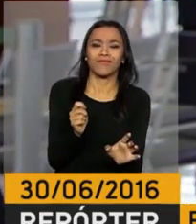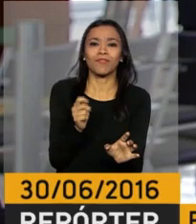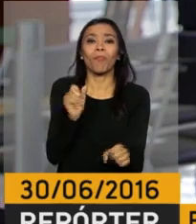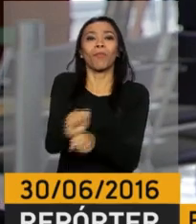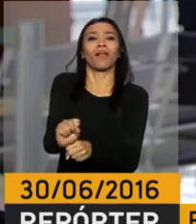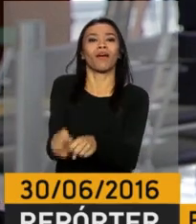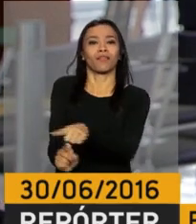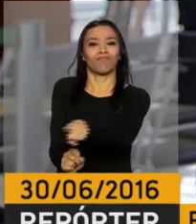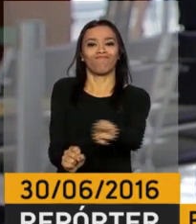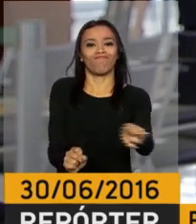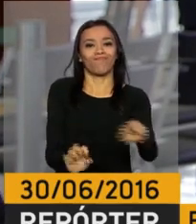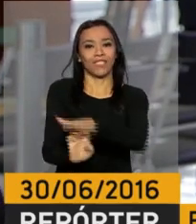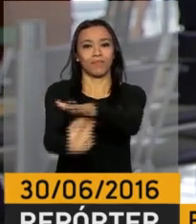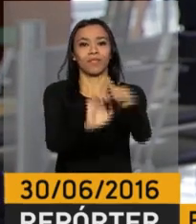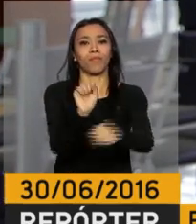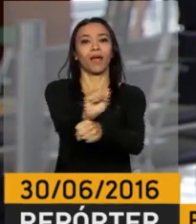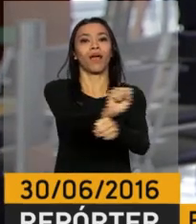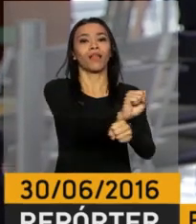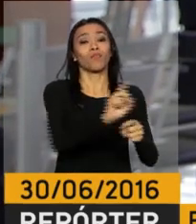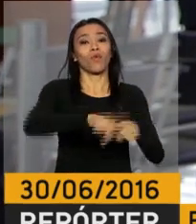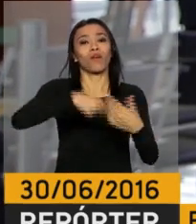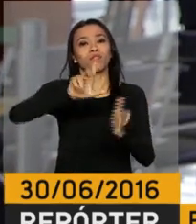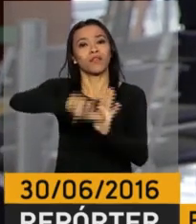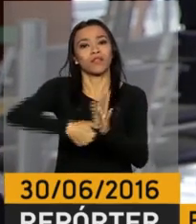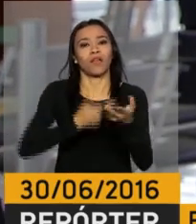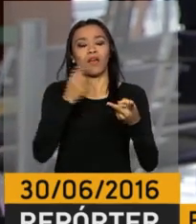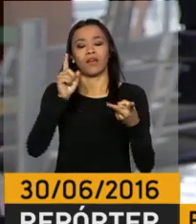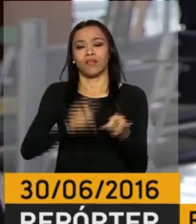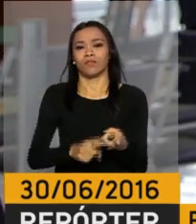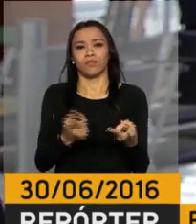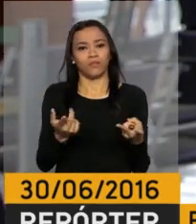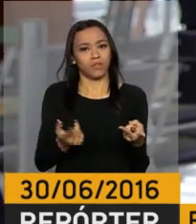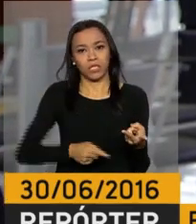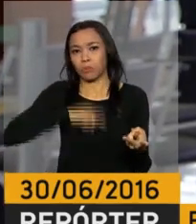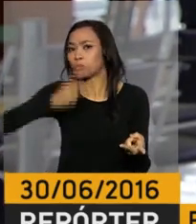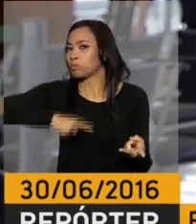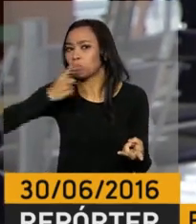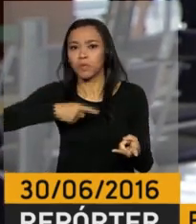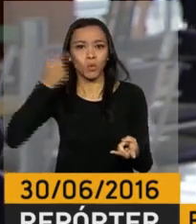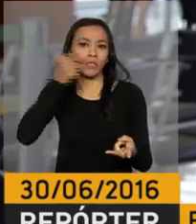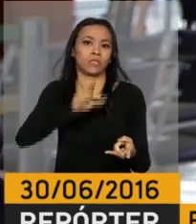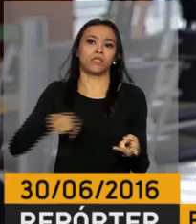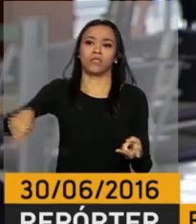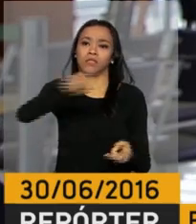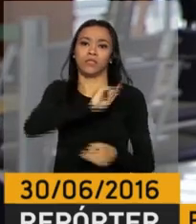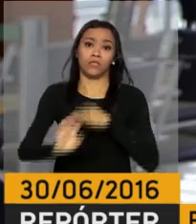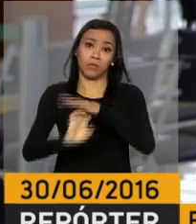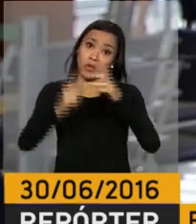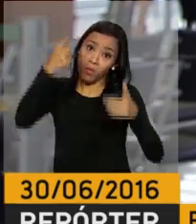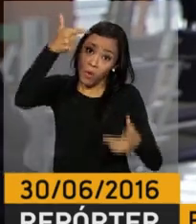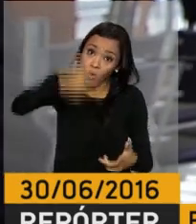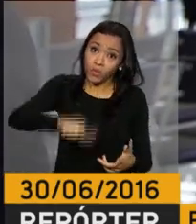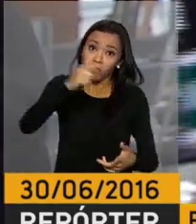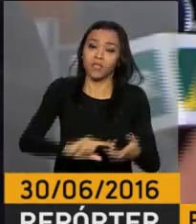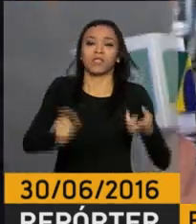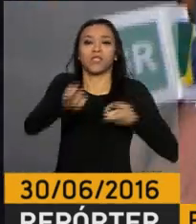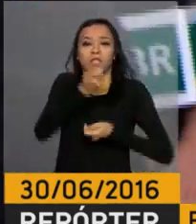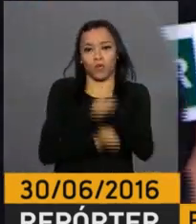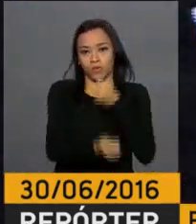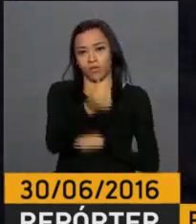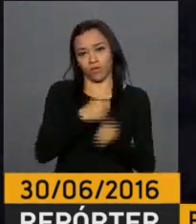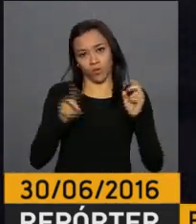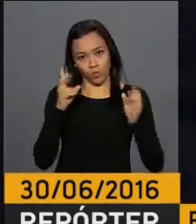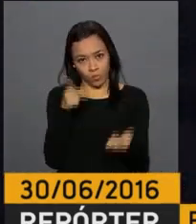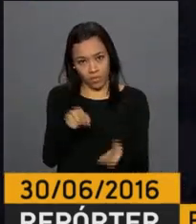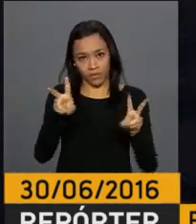mas que em função desse atraso dessa queda de movimento temos que que ter uma nova renegociação desse assunto perfeito